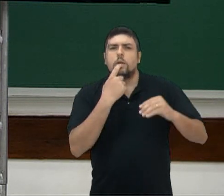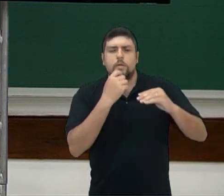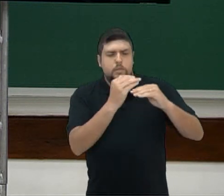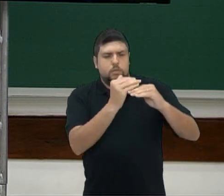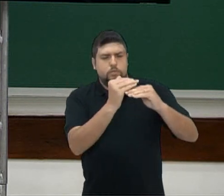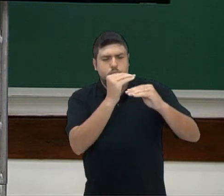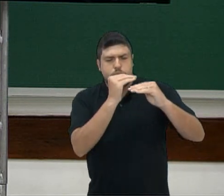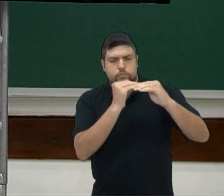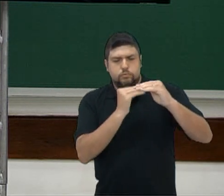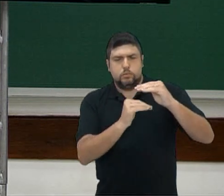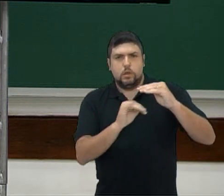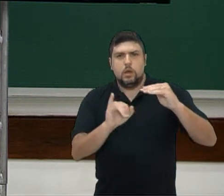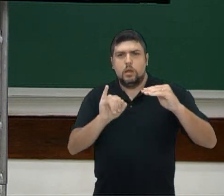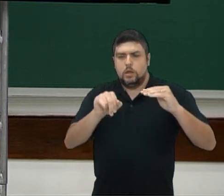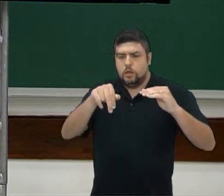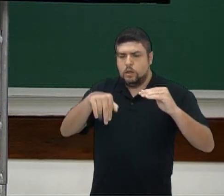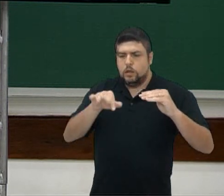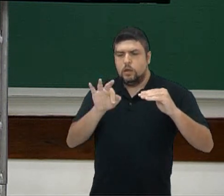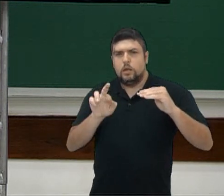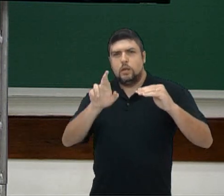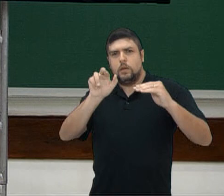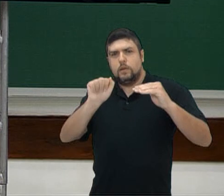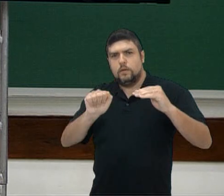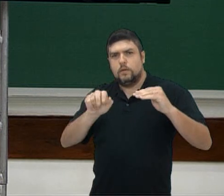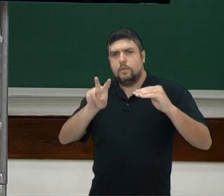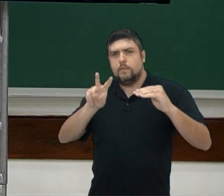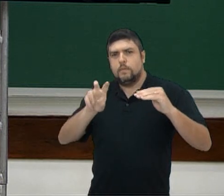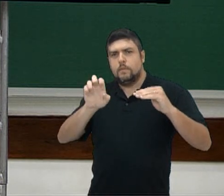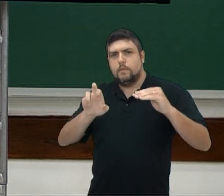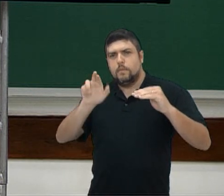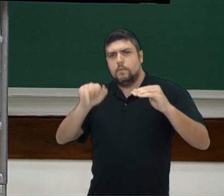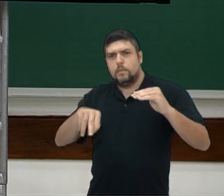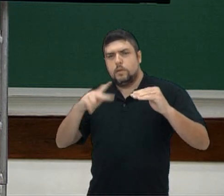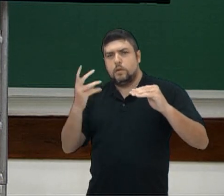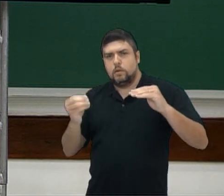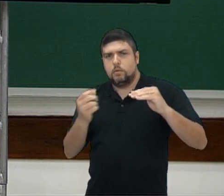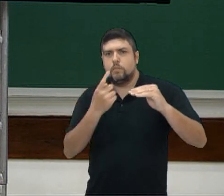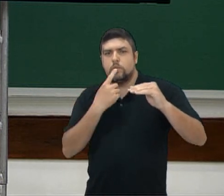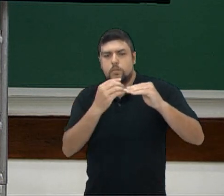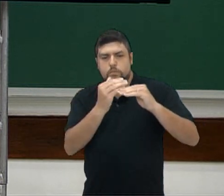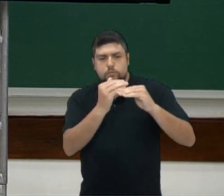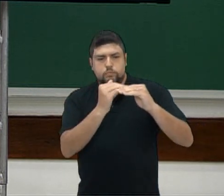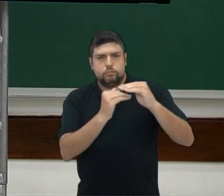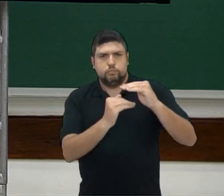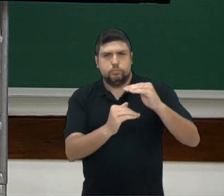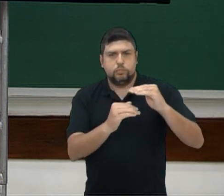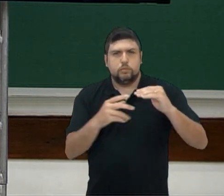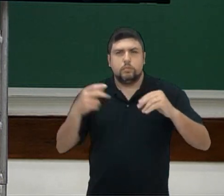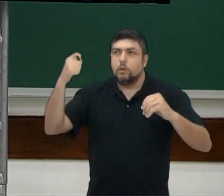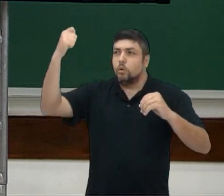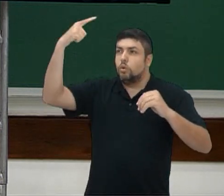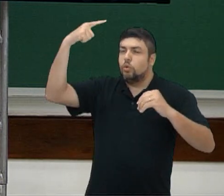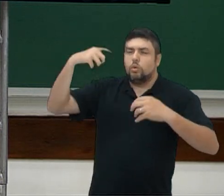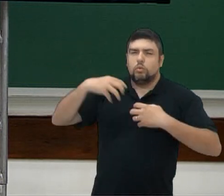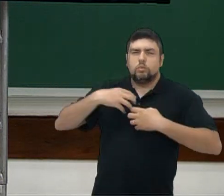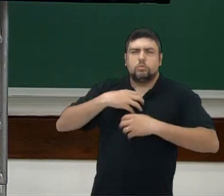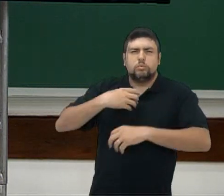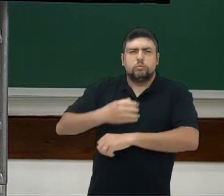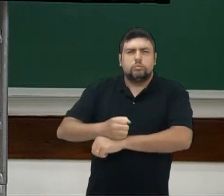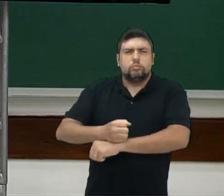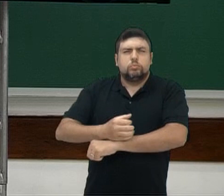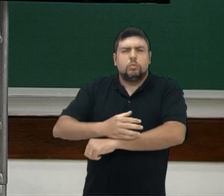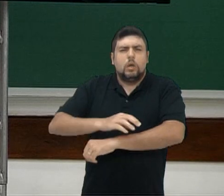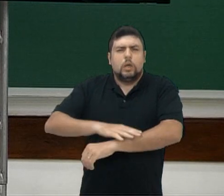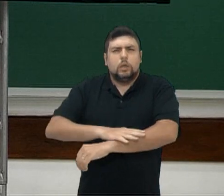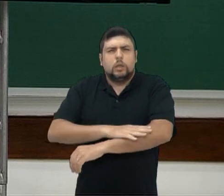sai ao sol, você é aquecido por ele. Então, isso é uma característica que temos ali. Também mais um grande avanço científico, ok? Então, vamos